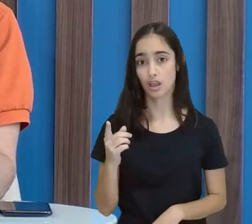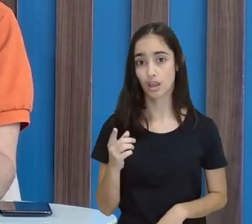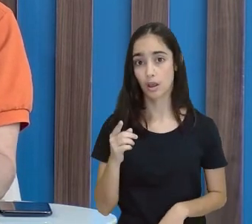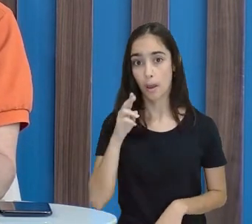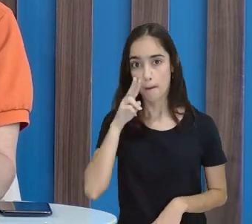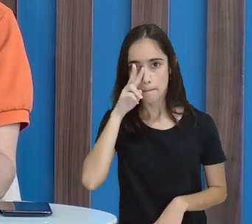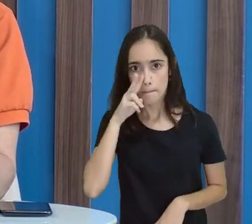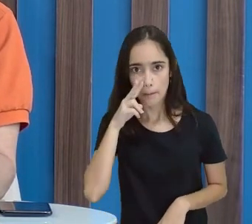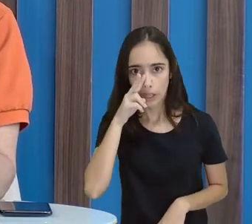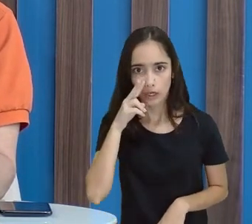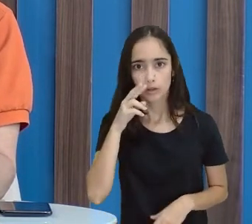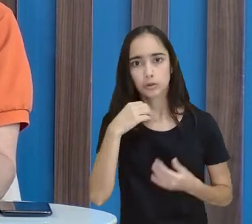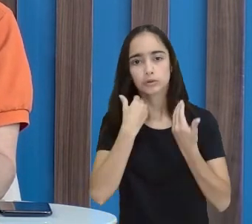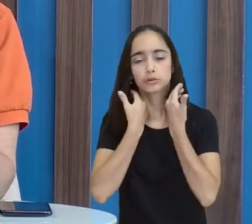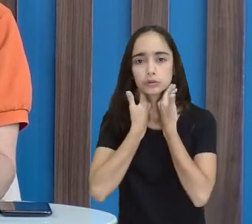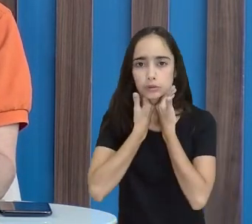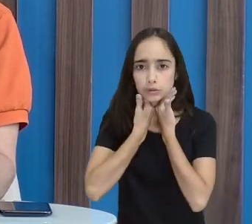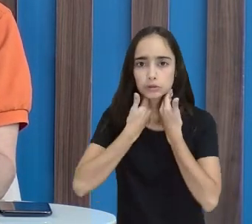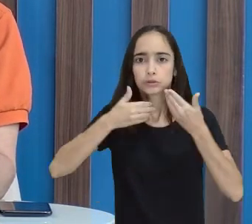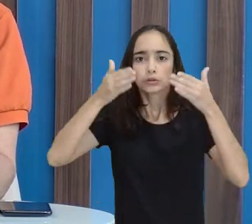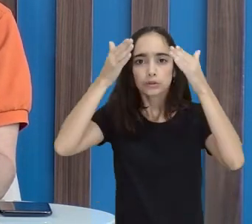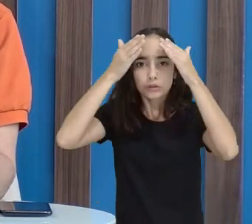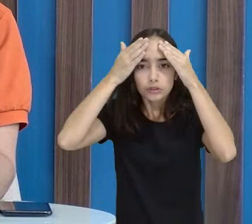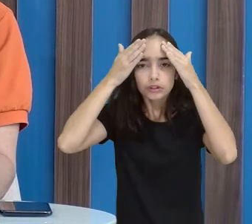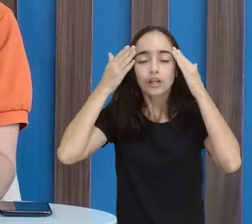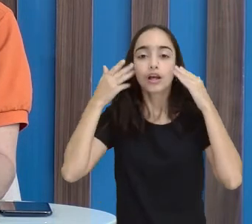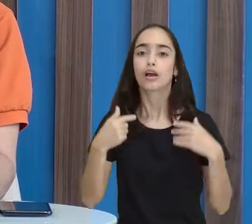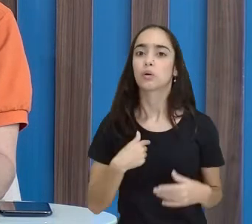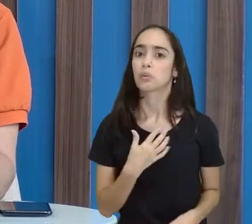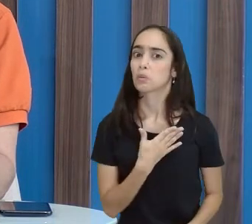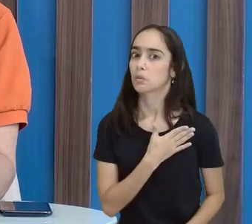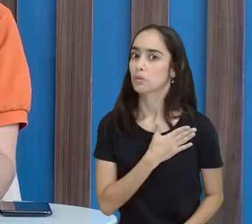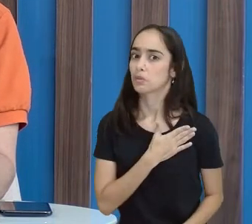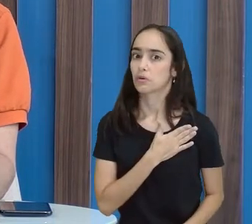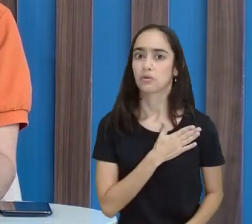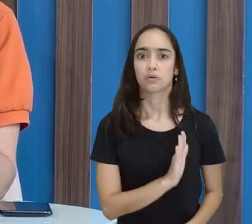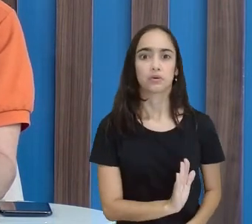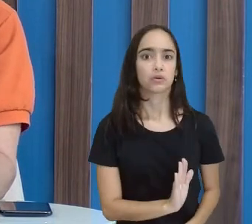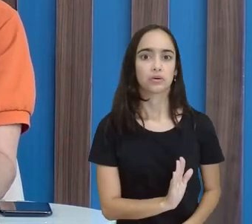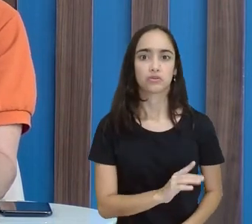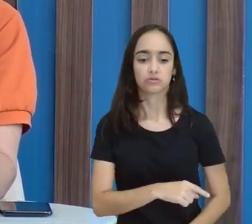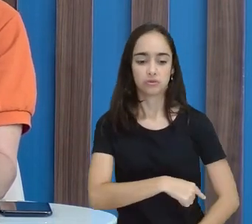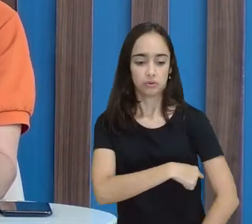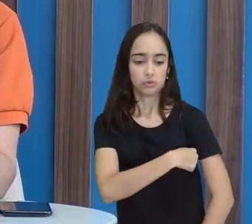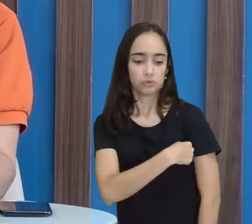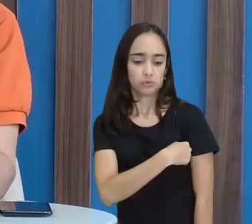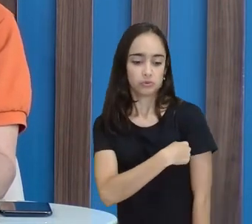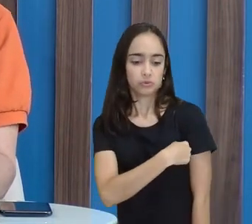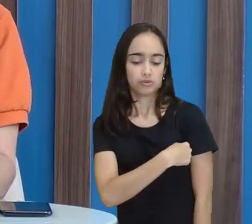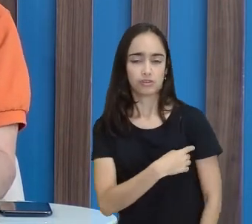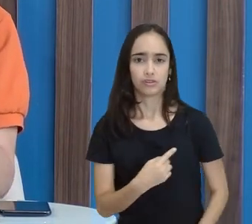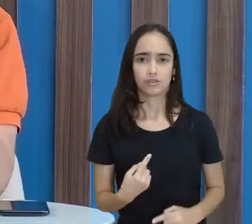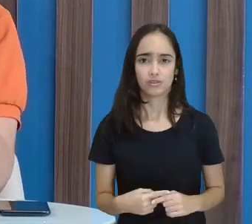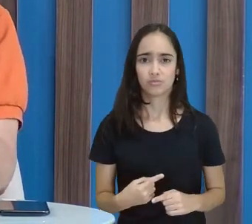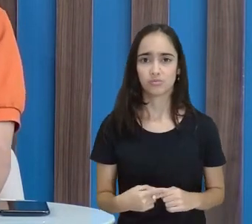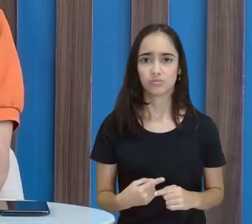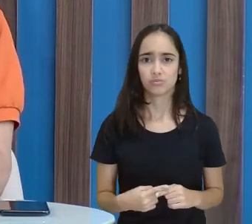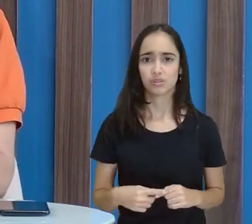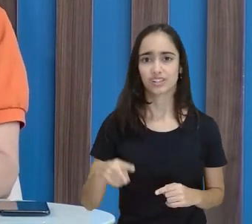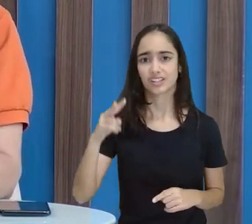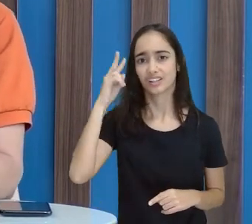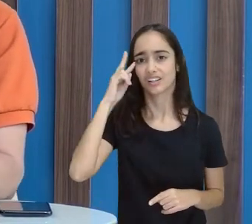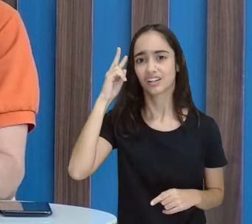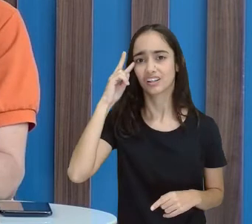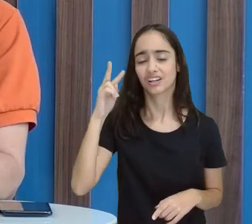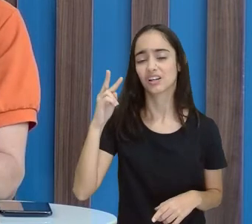Então, eu particularmente vou dizer para vocês, eu não gosto do termômetro, porque não me traz boas lembranças, mas é importante que a